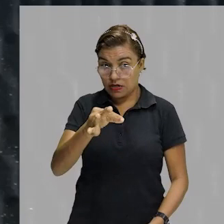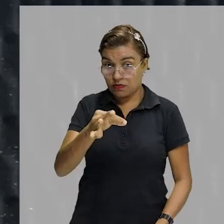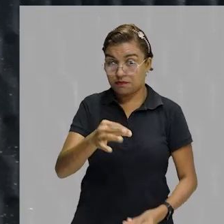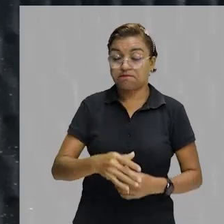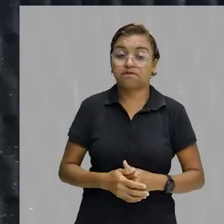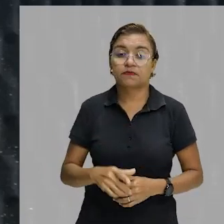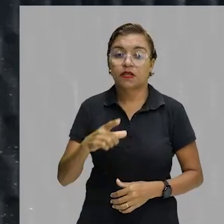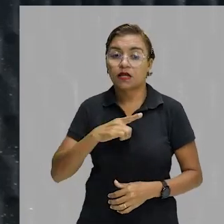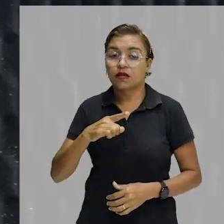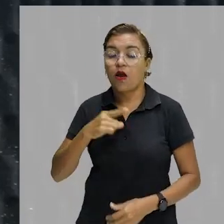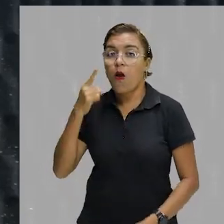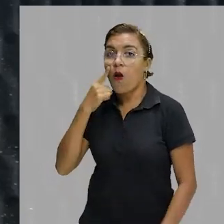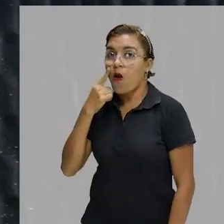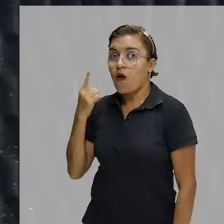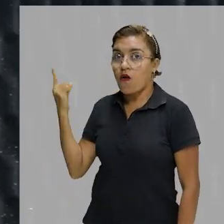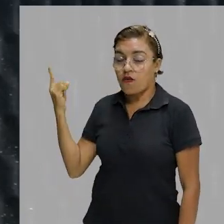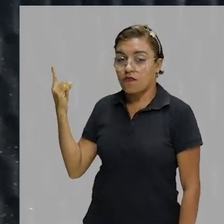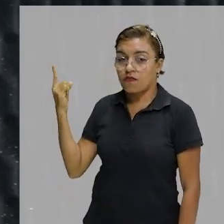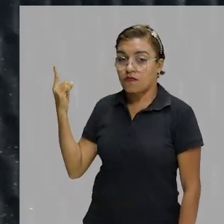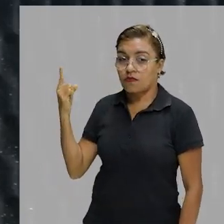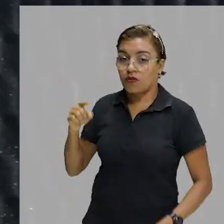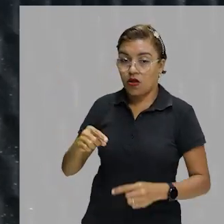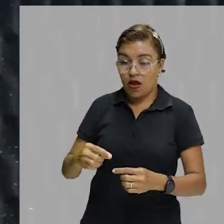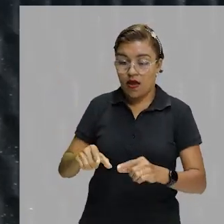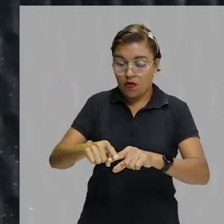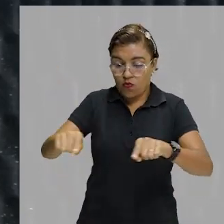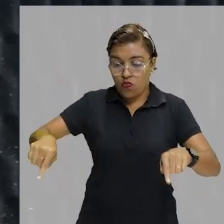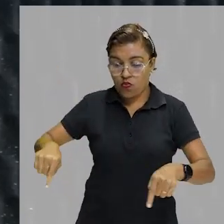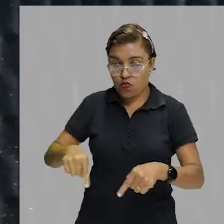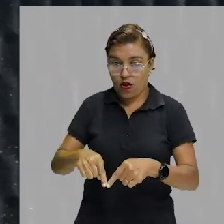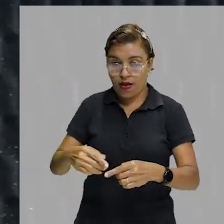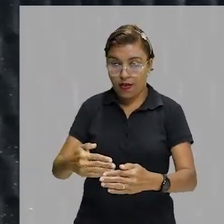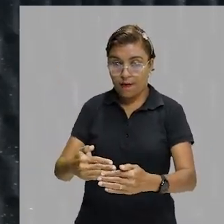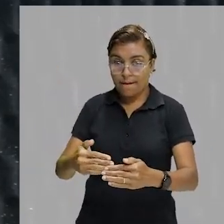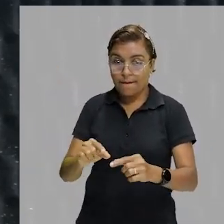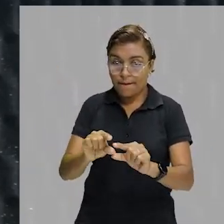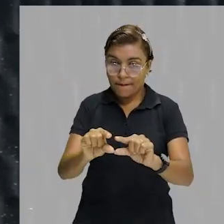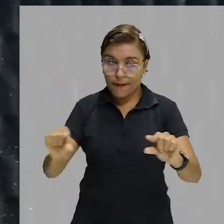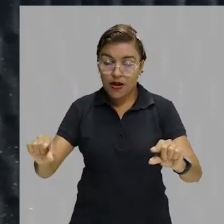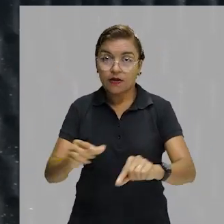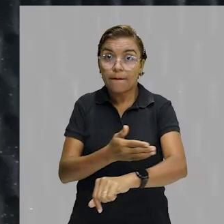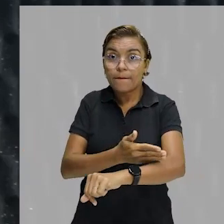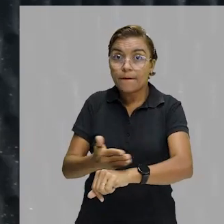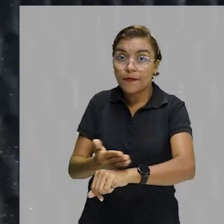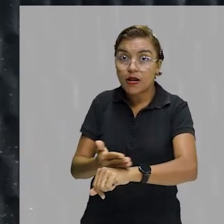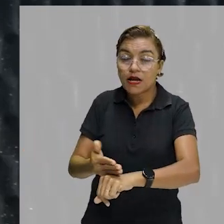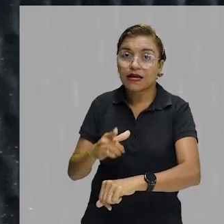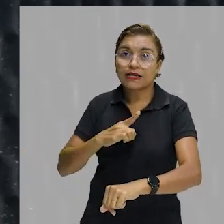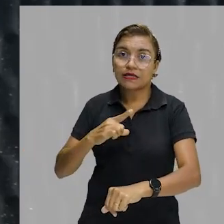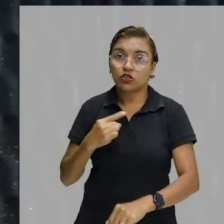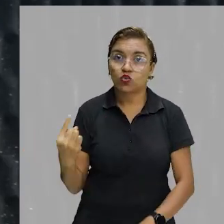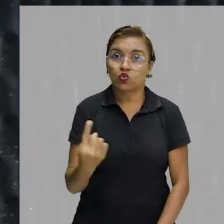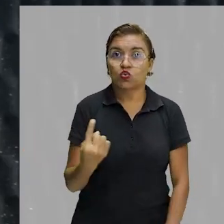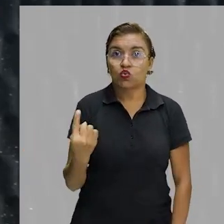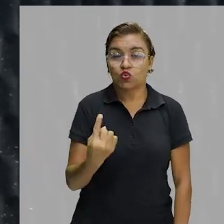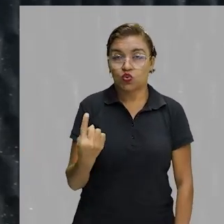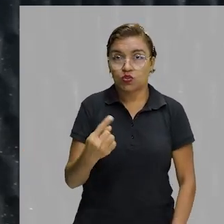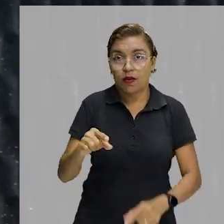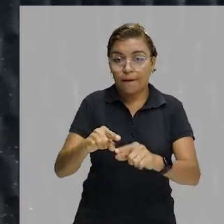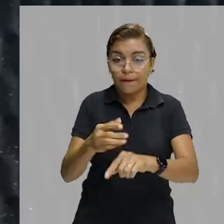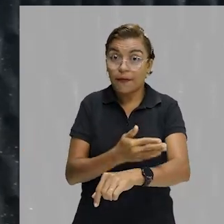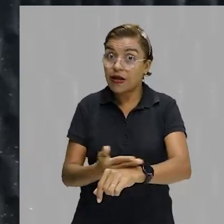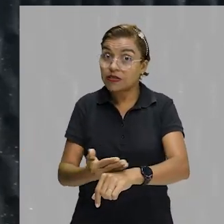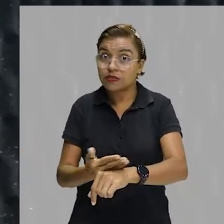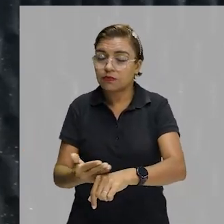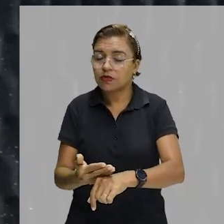brancas? É porque aqui é uma quadra, como se fosse uma quadra de tênis, mas aqui ela é o quê? Individual. A parte branca